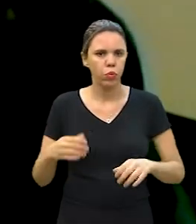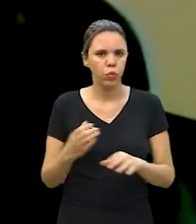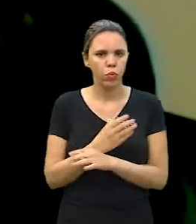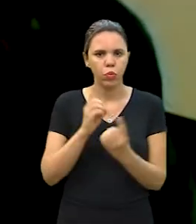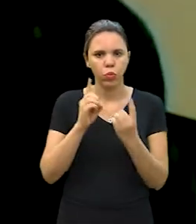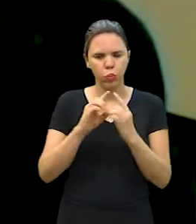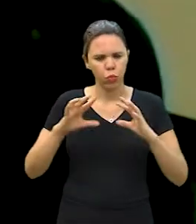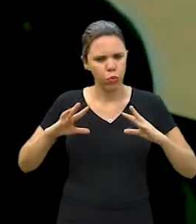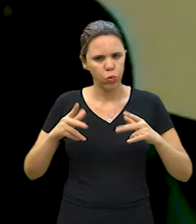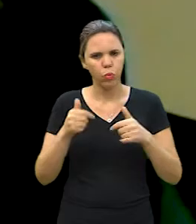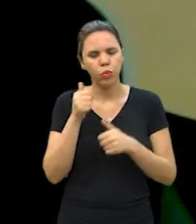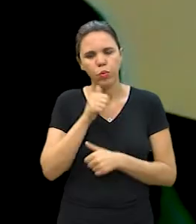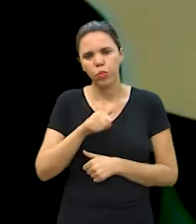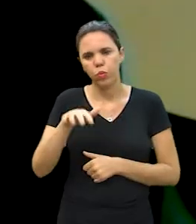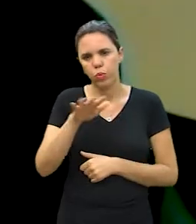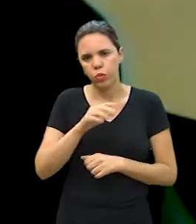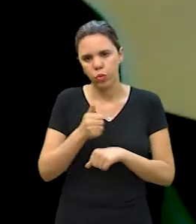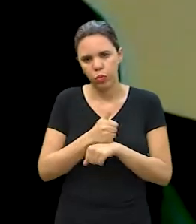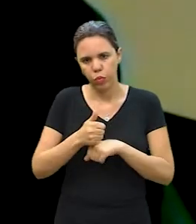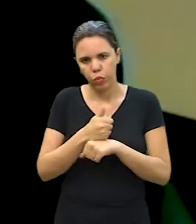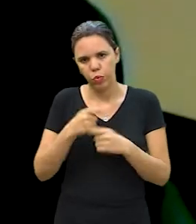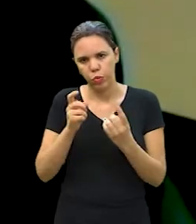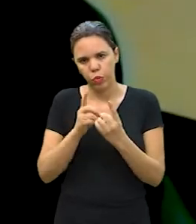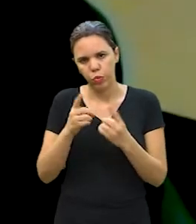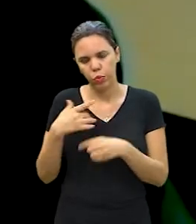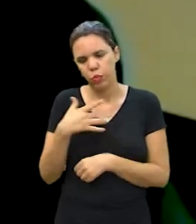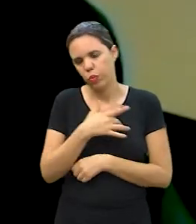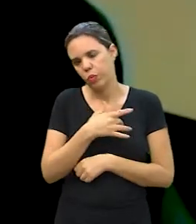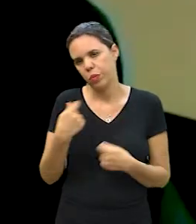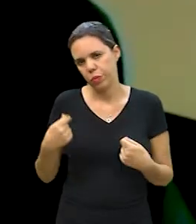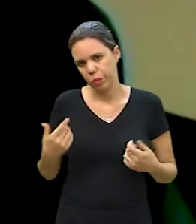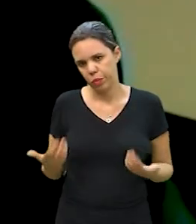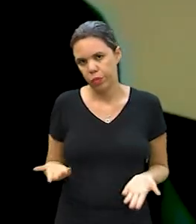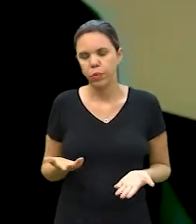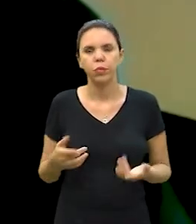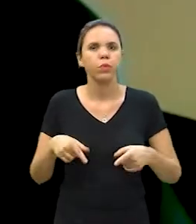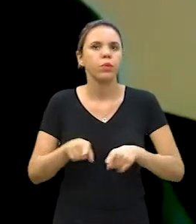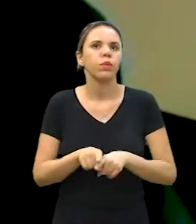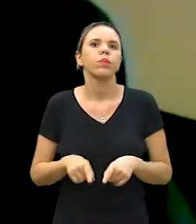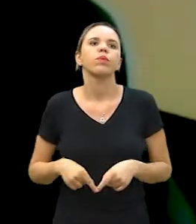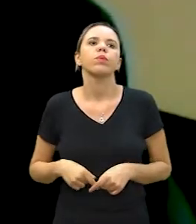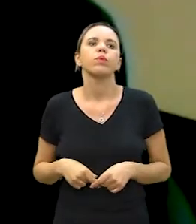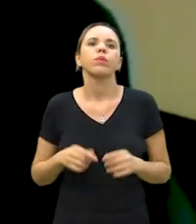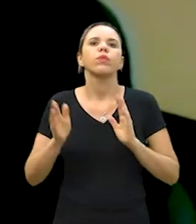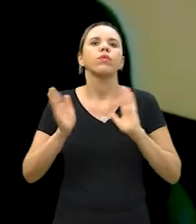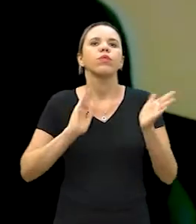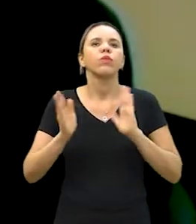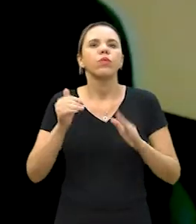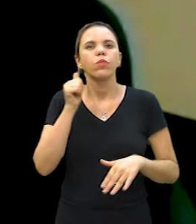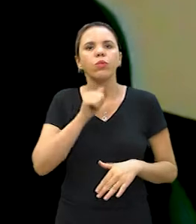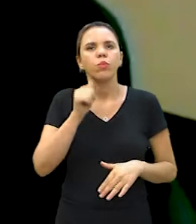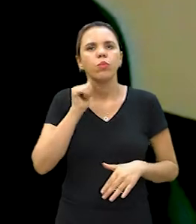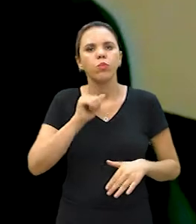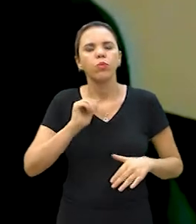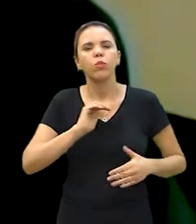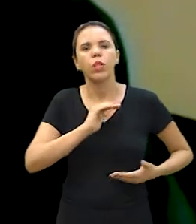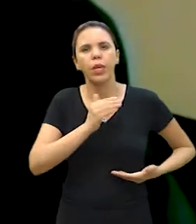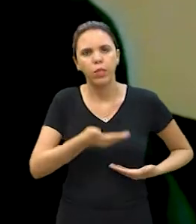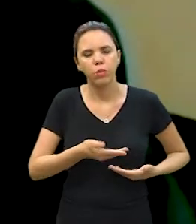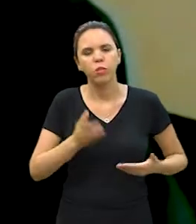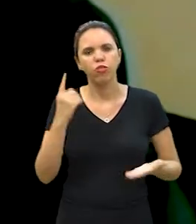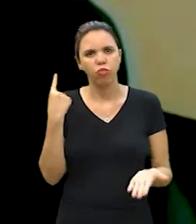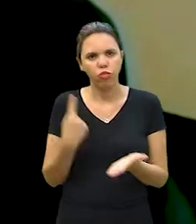possa atender as outras especialidades da saúde. Também a carreta Mulheres de Peito já